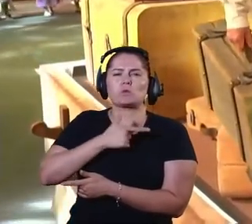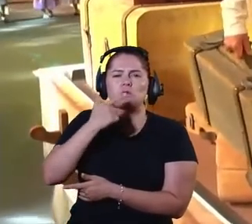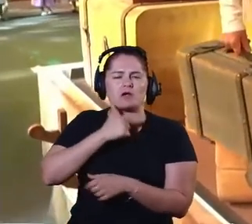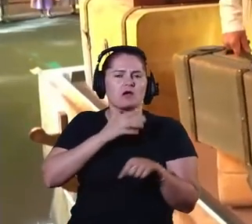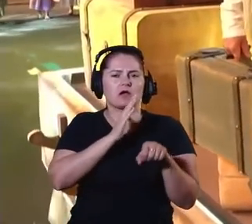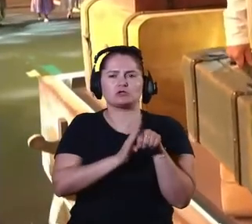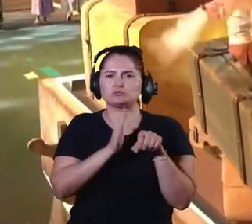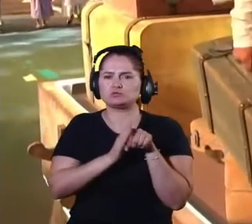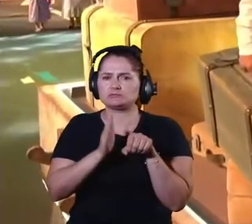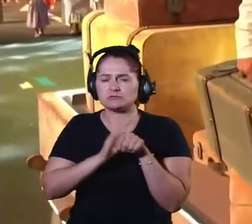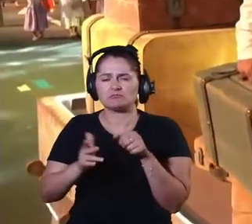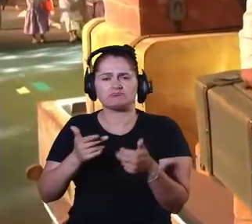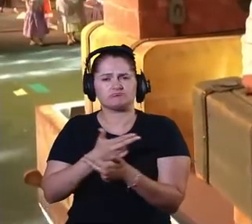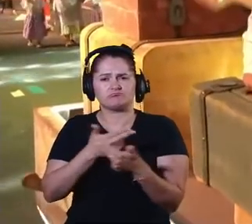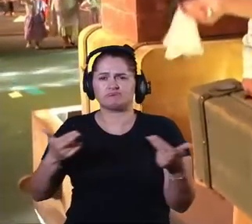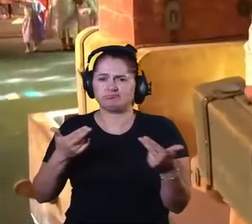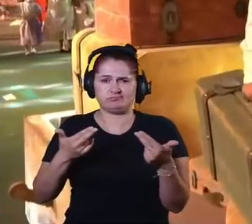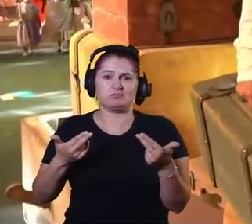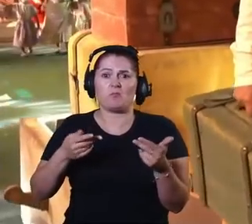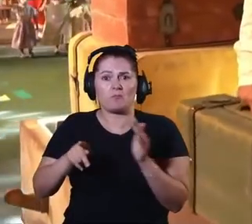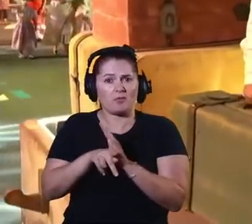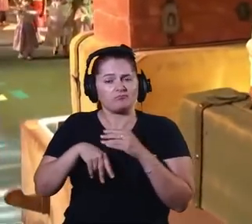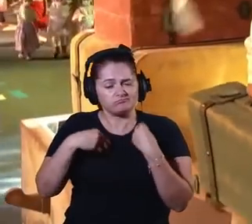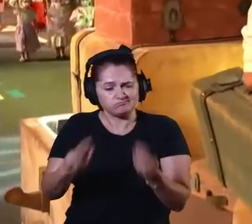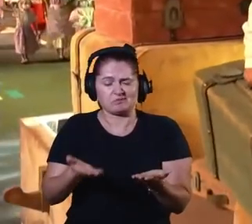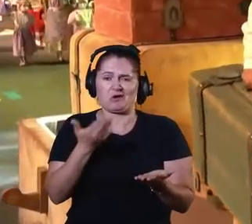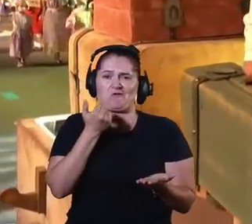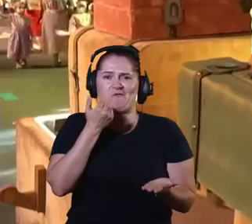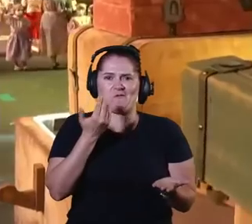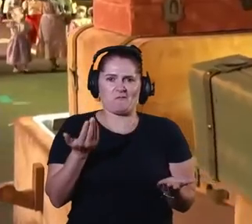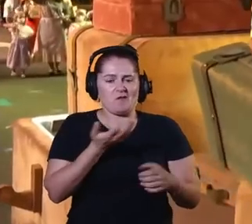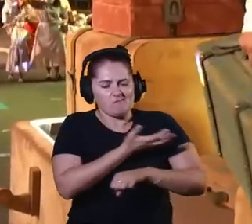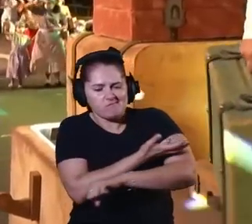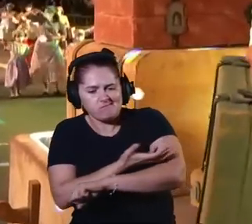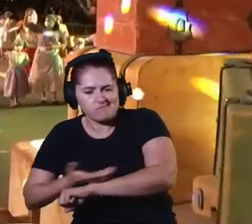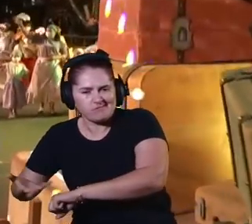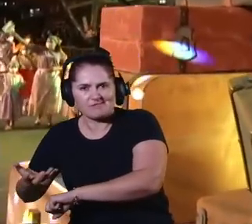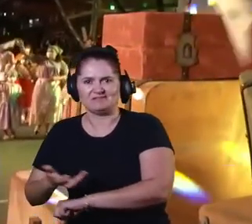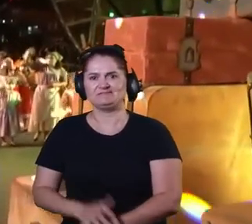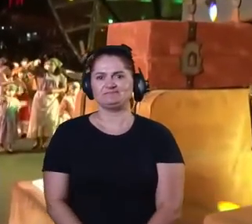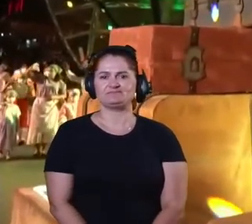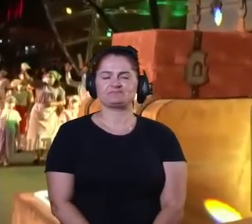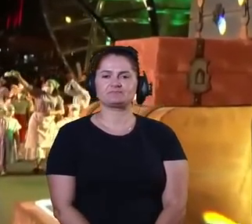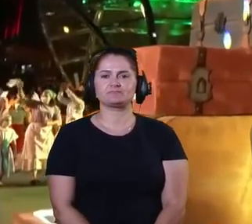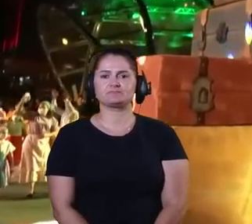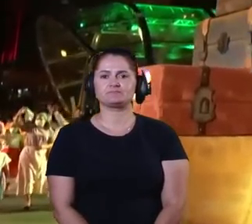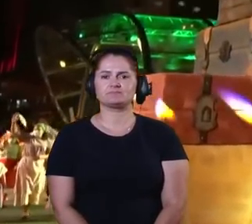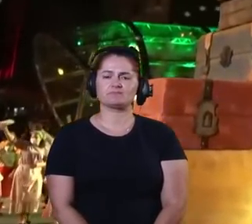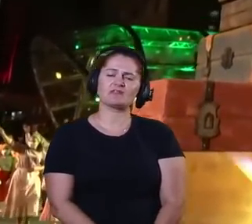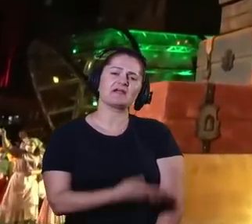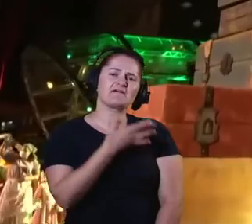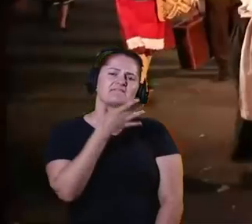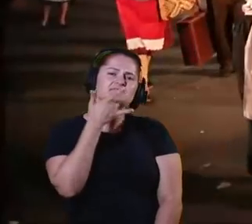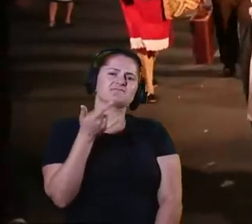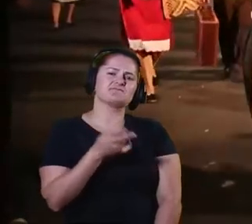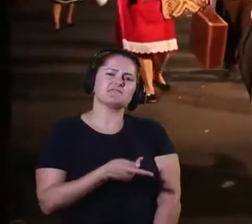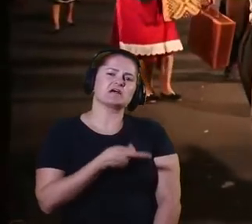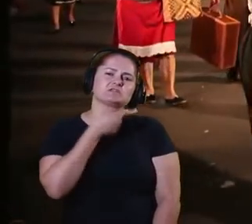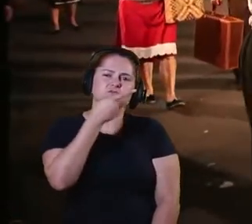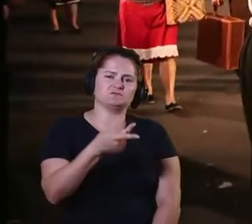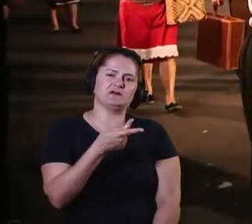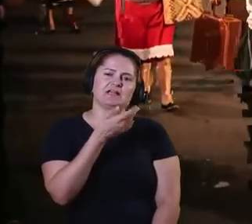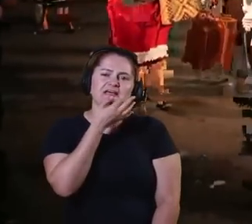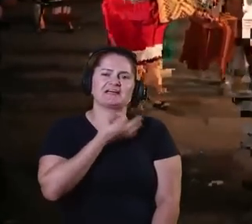outras coisas tantas para o pessoal se alimentar. Kátia, é fácil falar de Caxias do Sul para